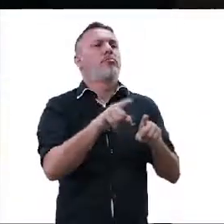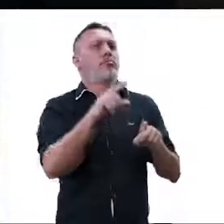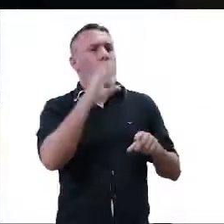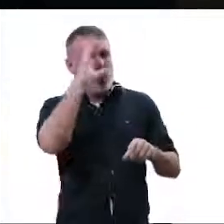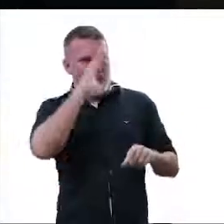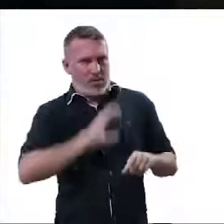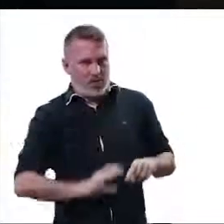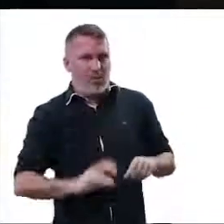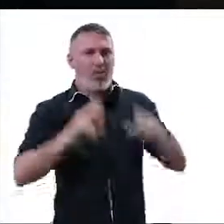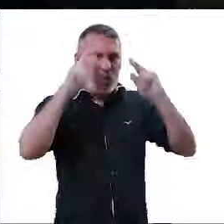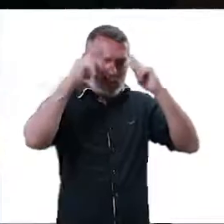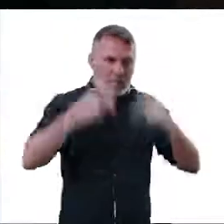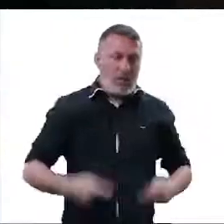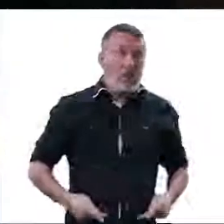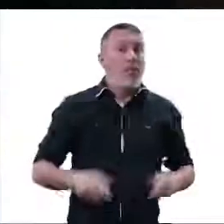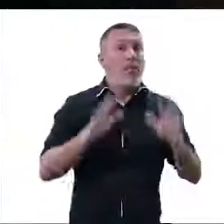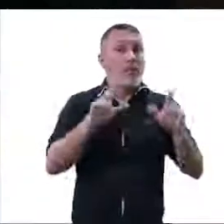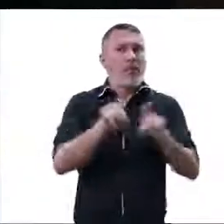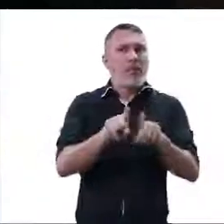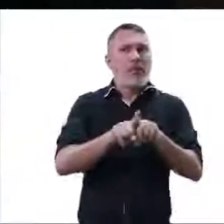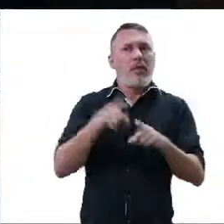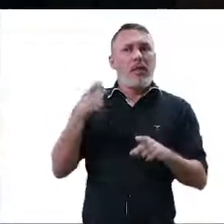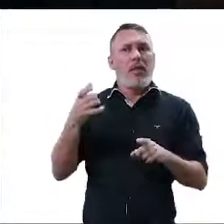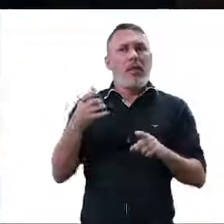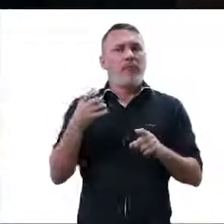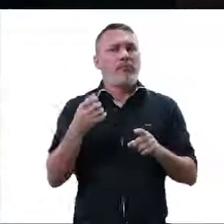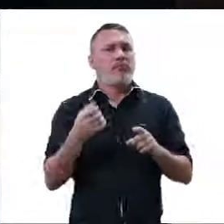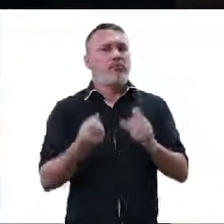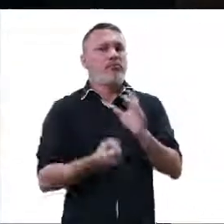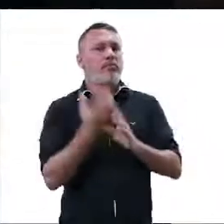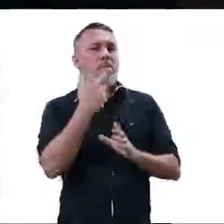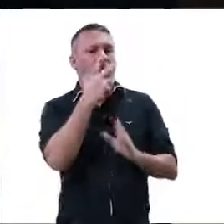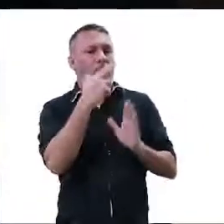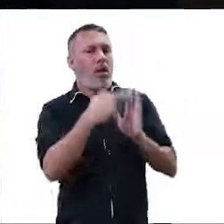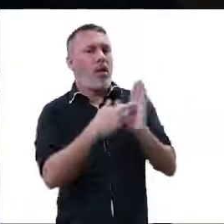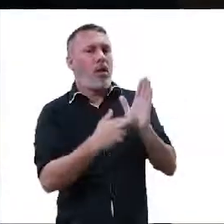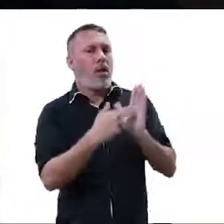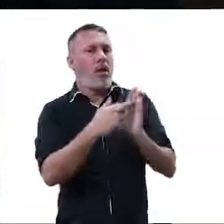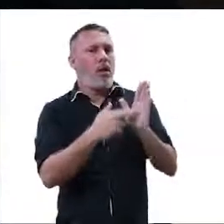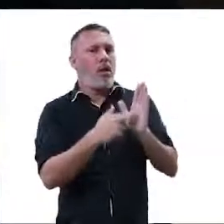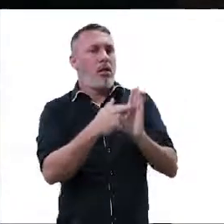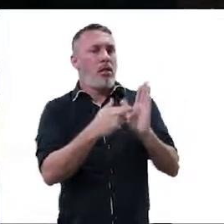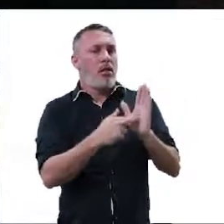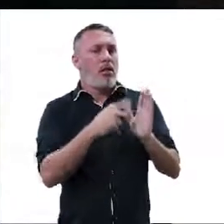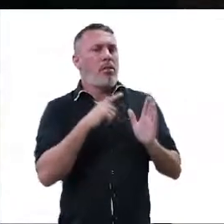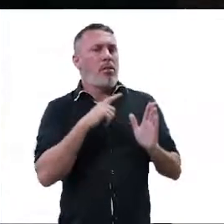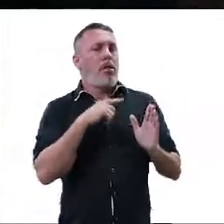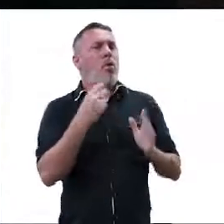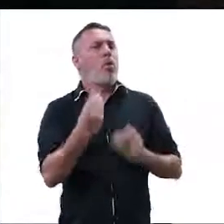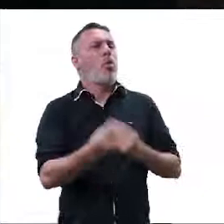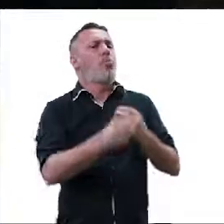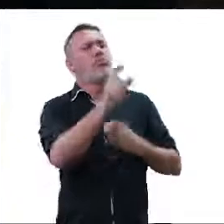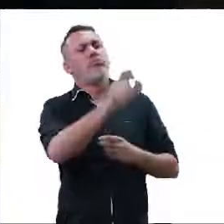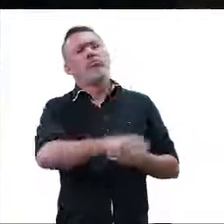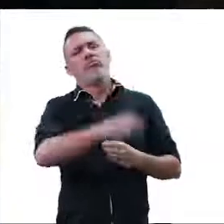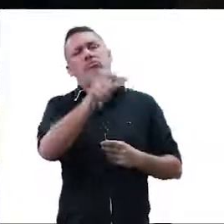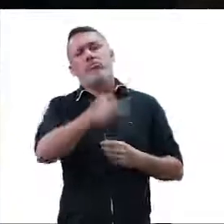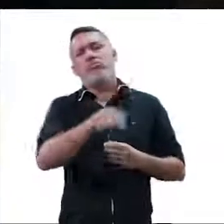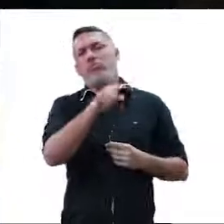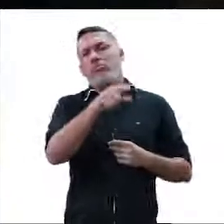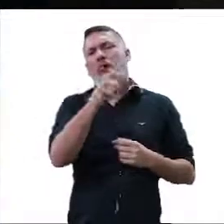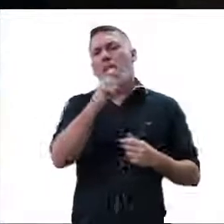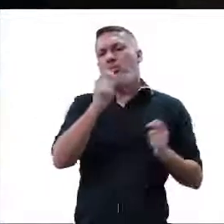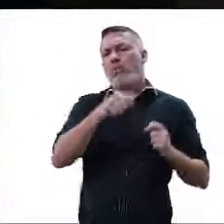humano, mas principalmente poder estabelecer regras que façam com que esse homem, né, esse indivíduo,